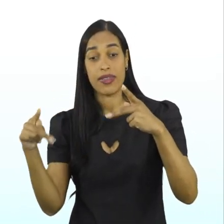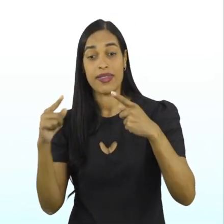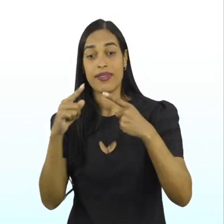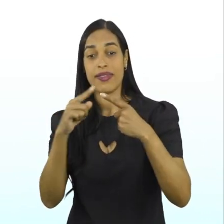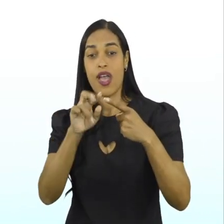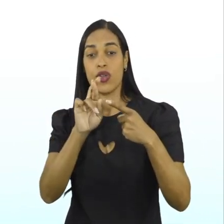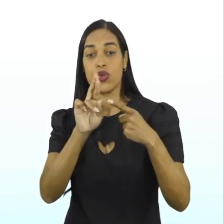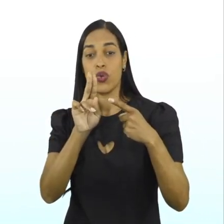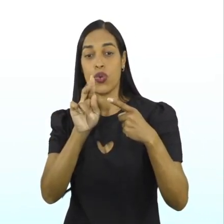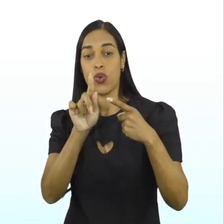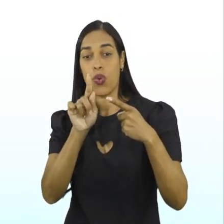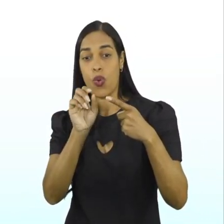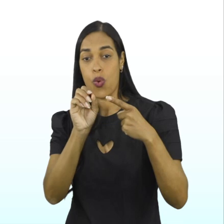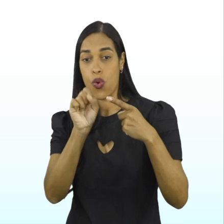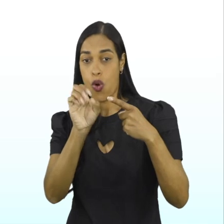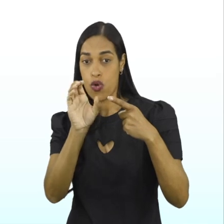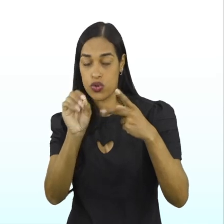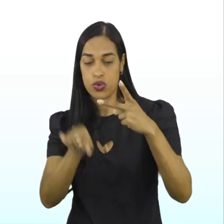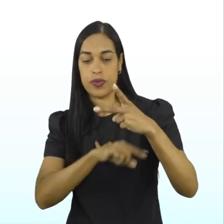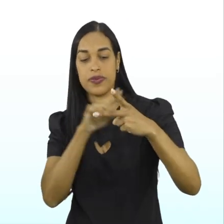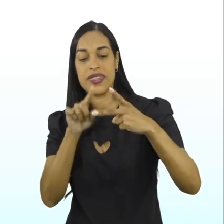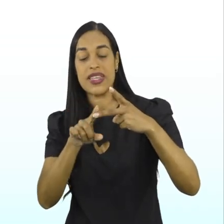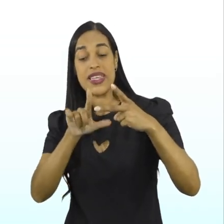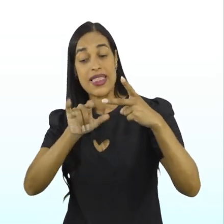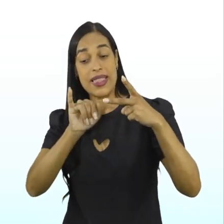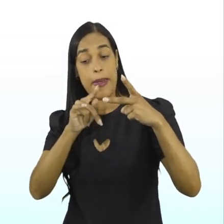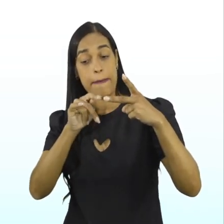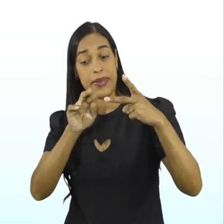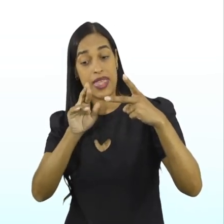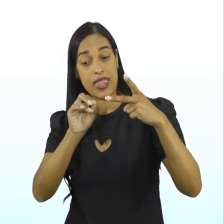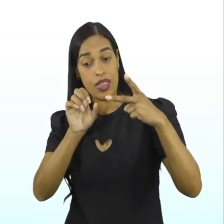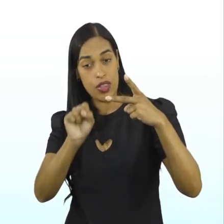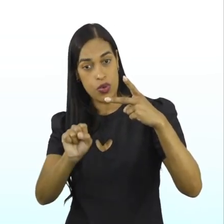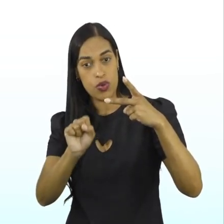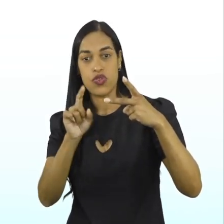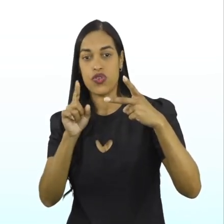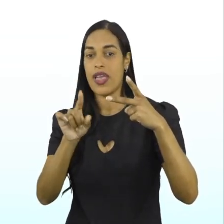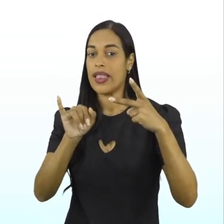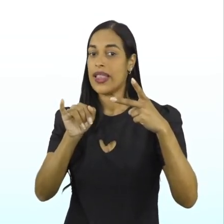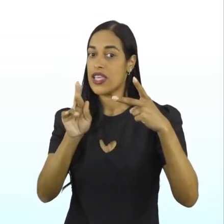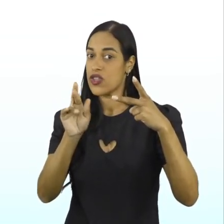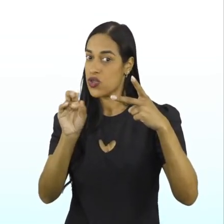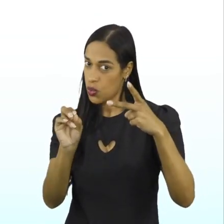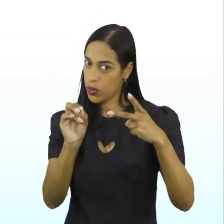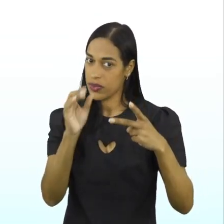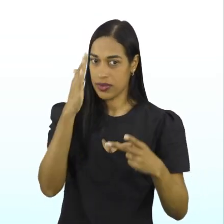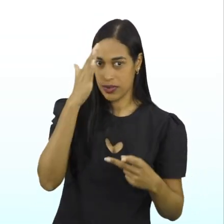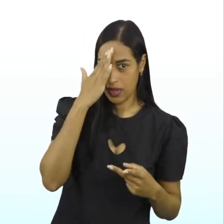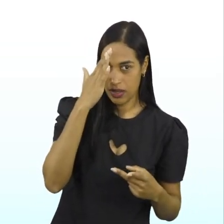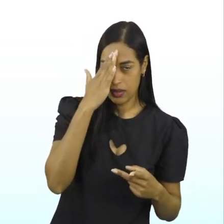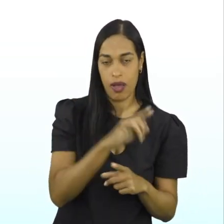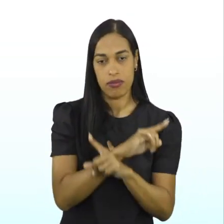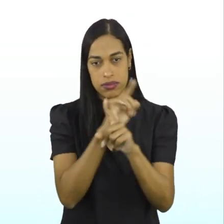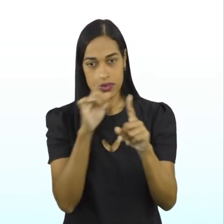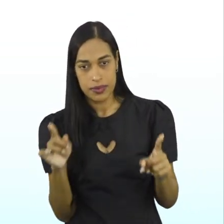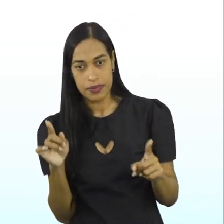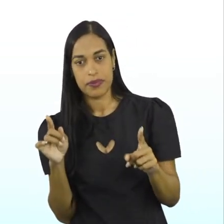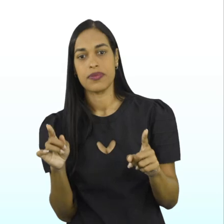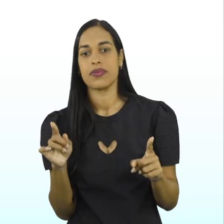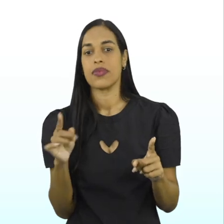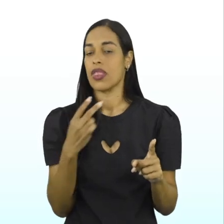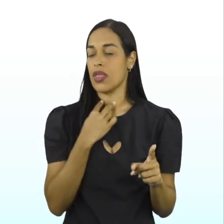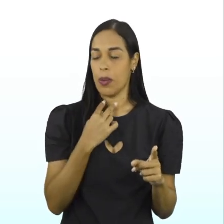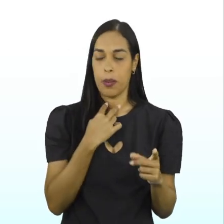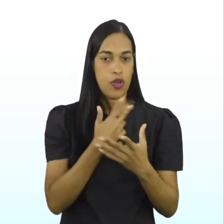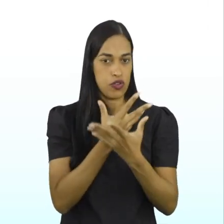do complexo de Golgi vêm do retículo liso, tá? Retículo endoplasmático rugoso, retículo endoplasmático liso. Não